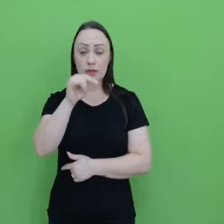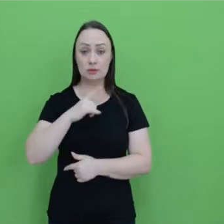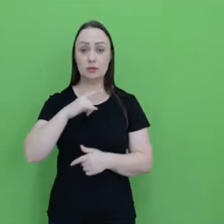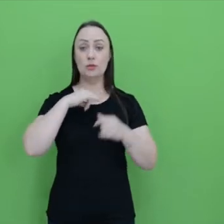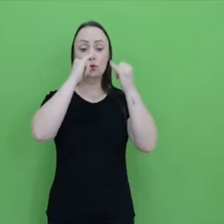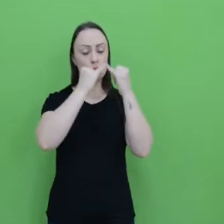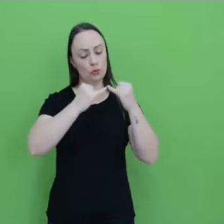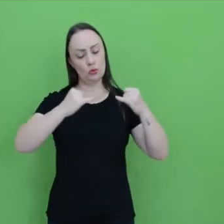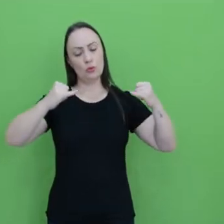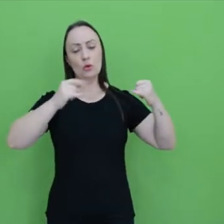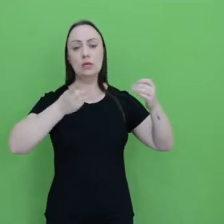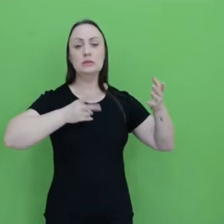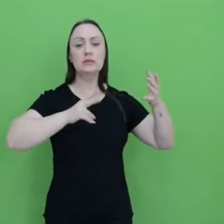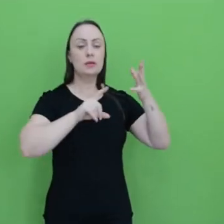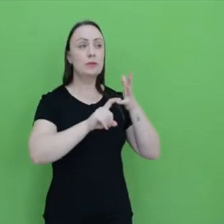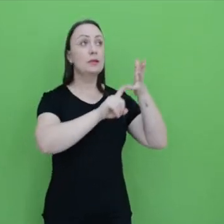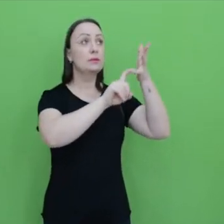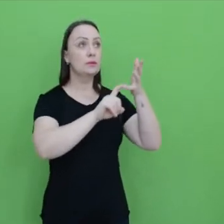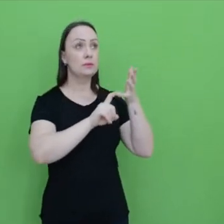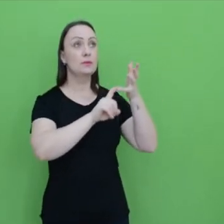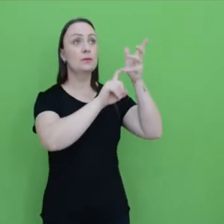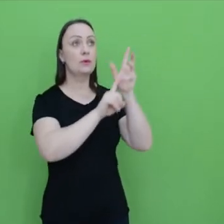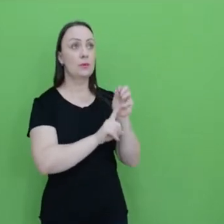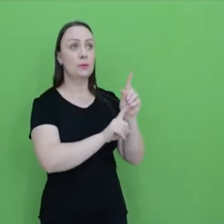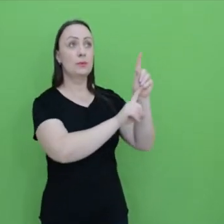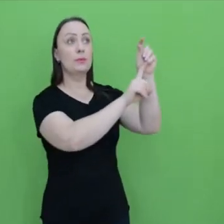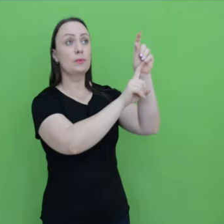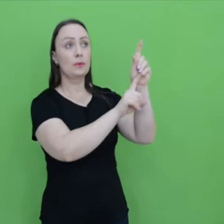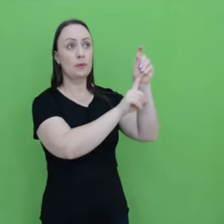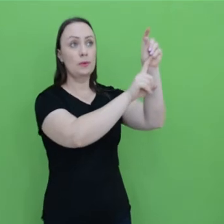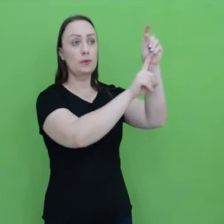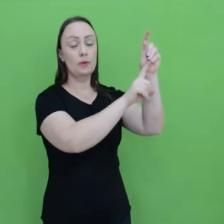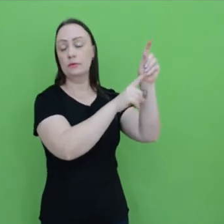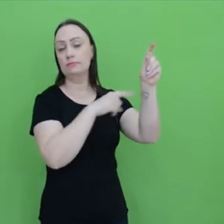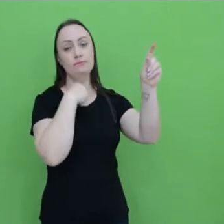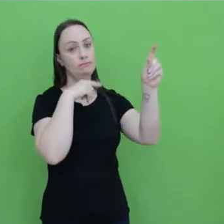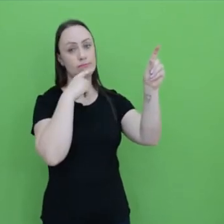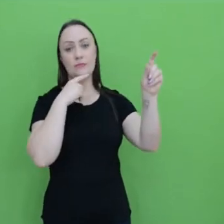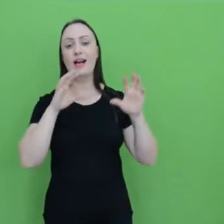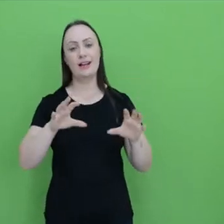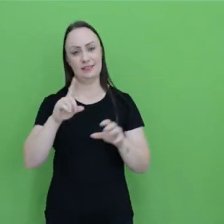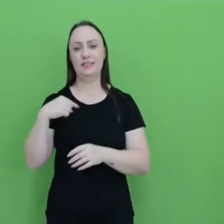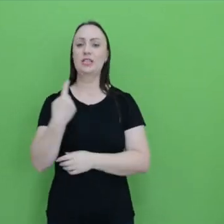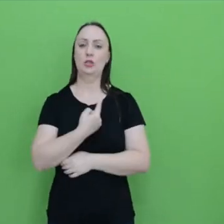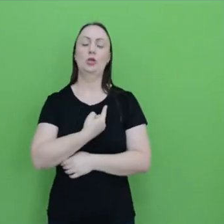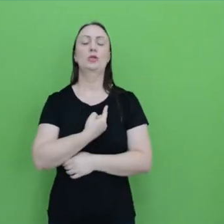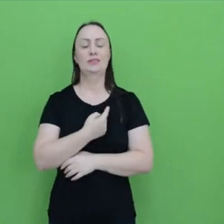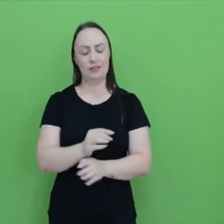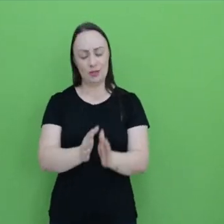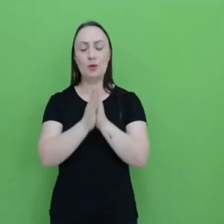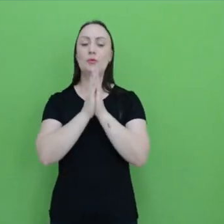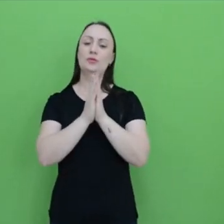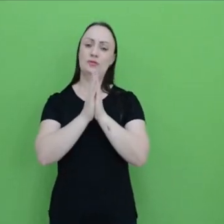tem um fio de seda prendendo a sua pata e não pode voar. Assim somos nós.